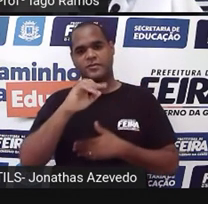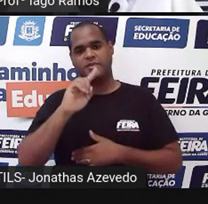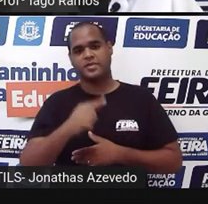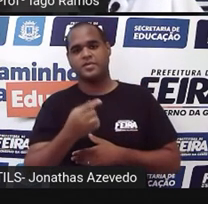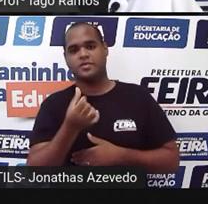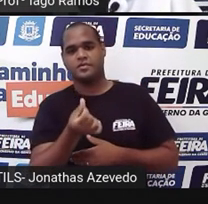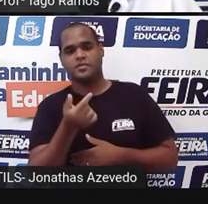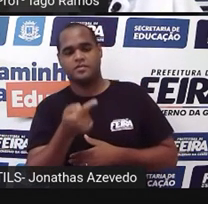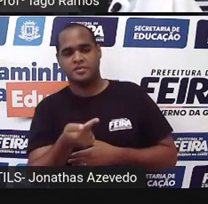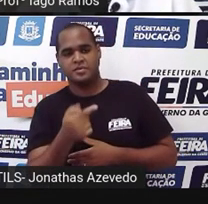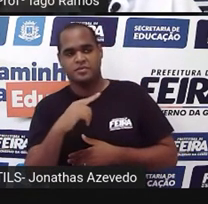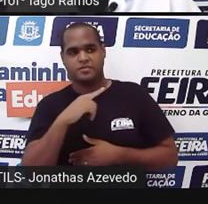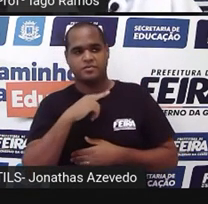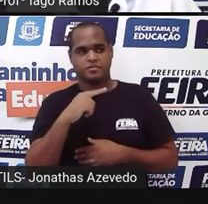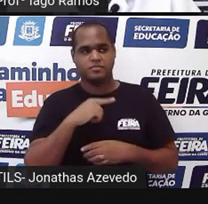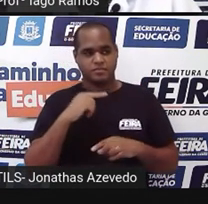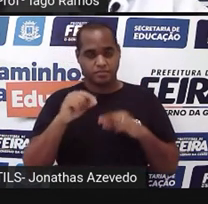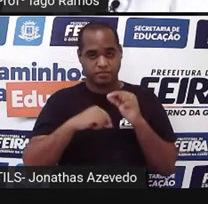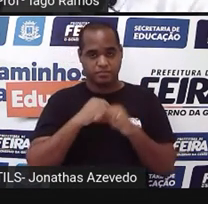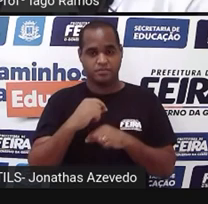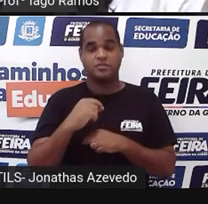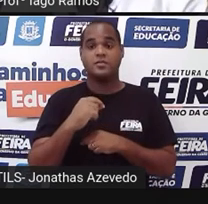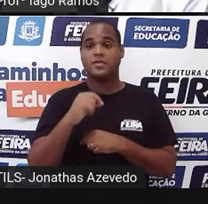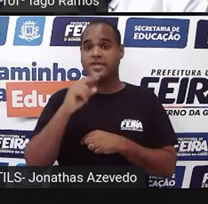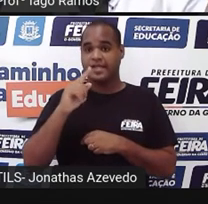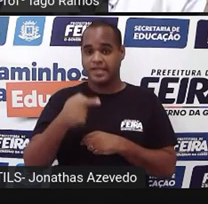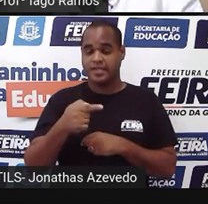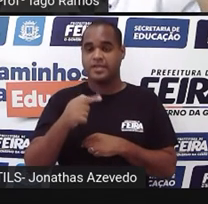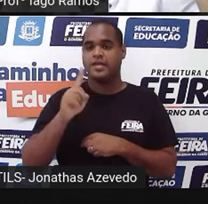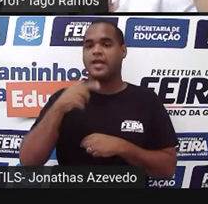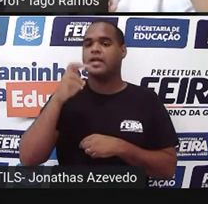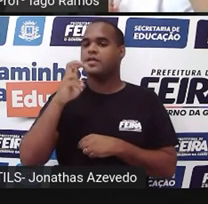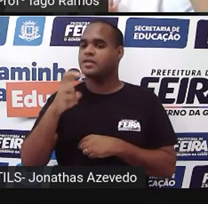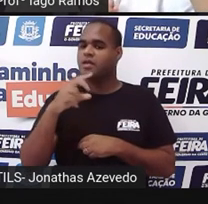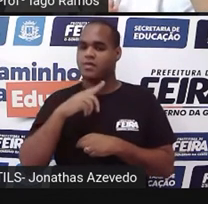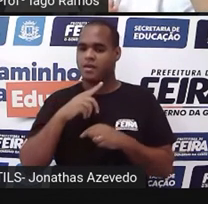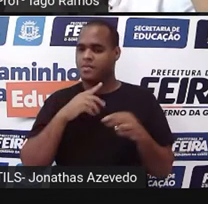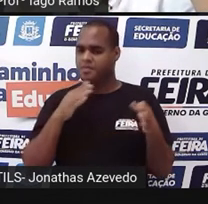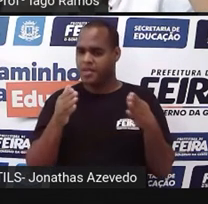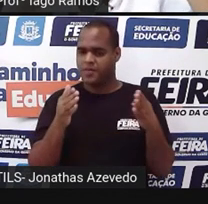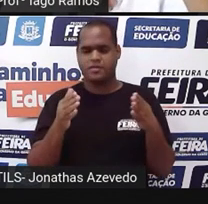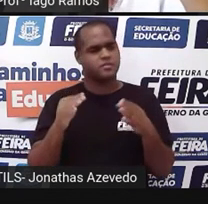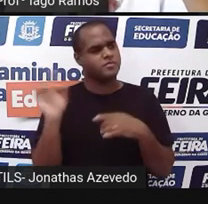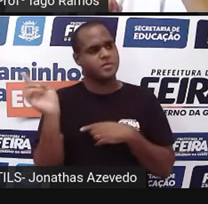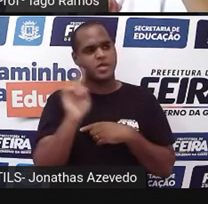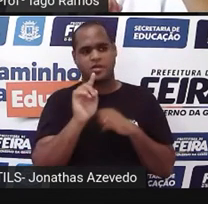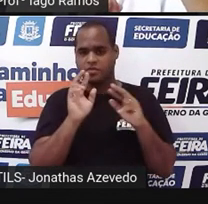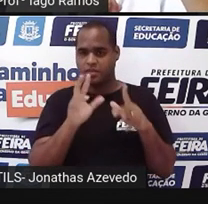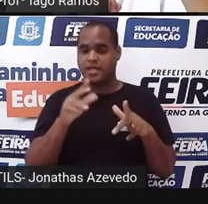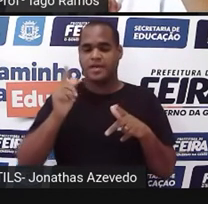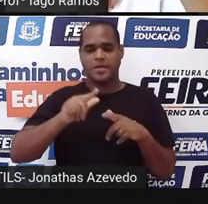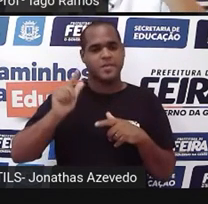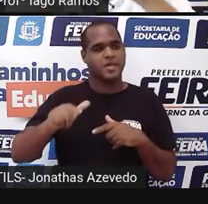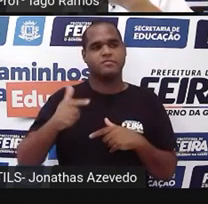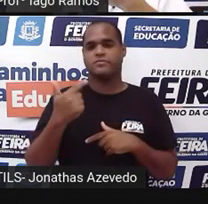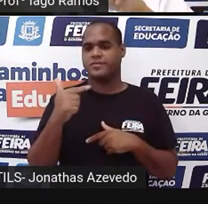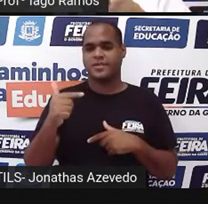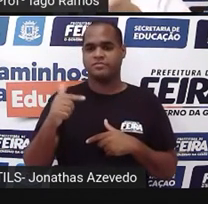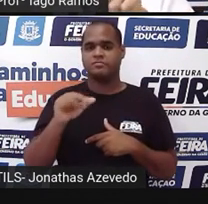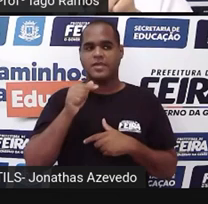0,67 uma barra em cima do sete Os cinco Não é período Os cinco Não se repete